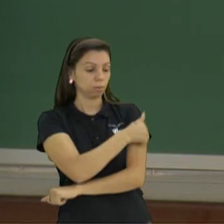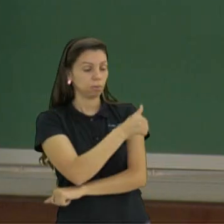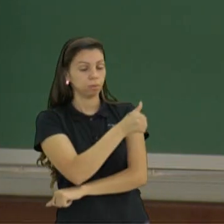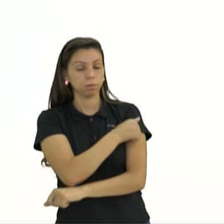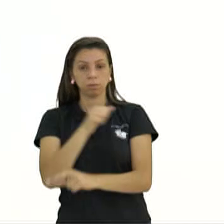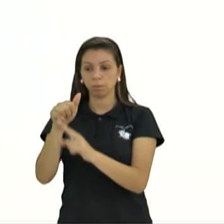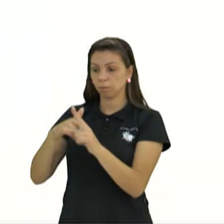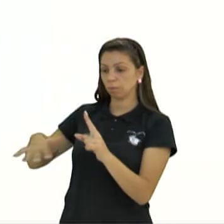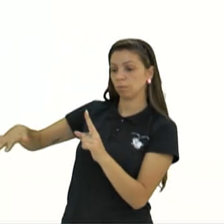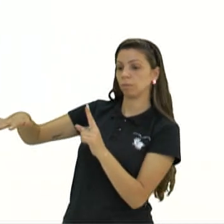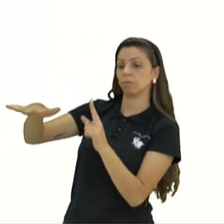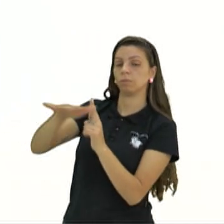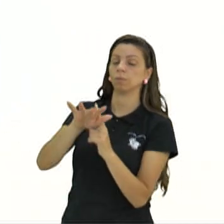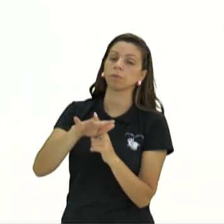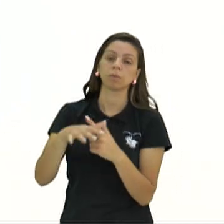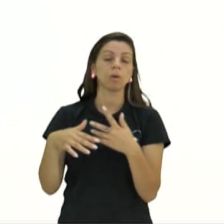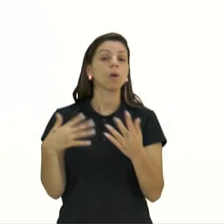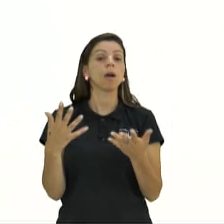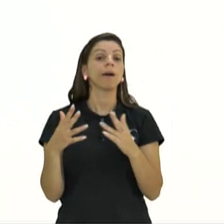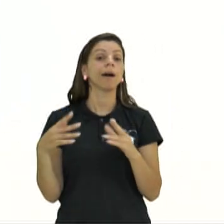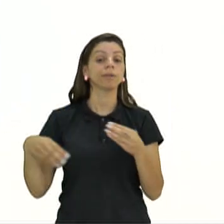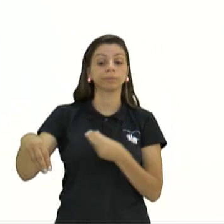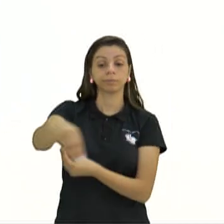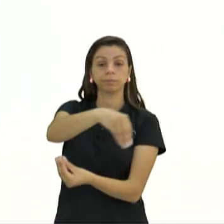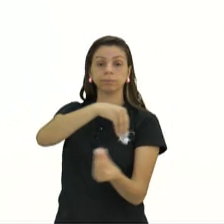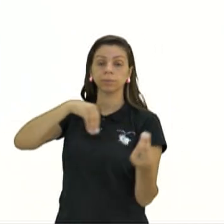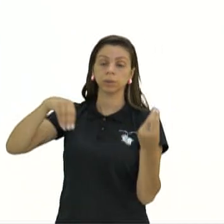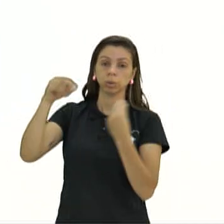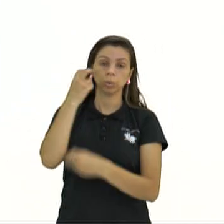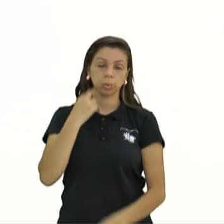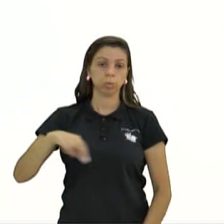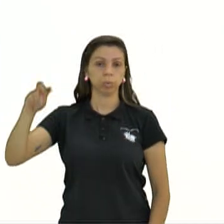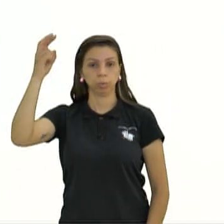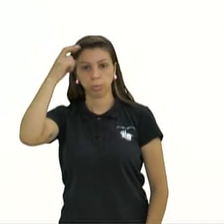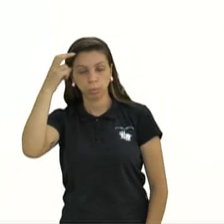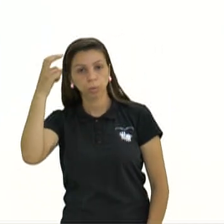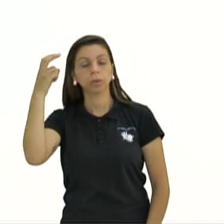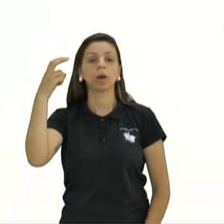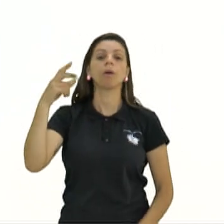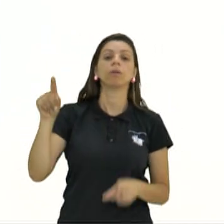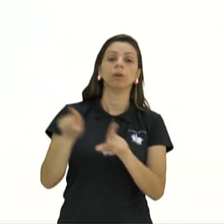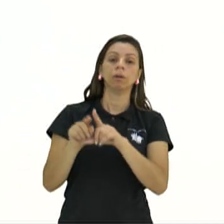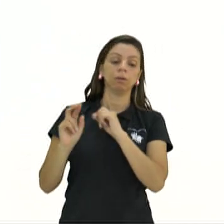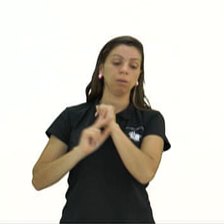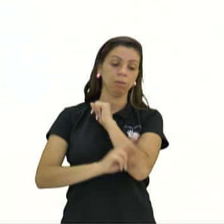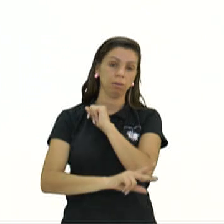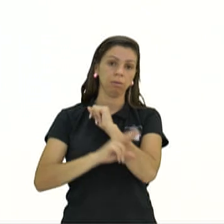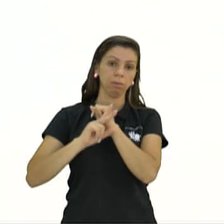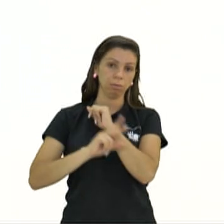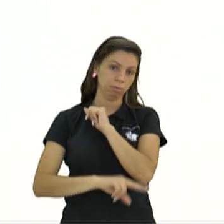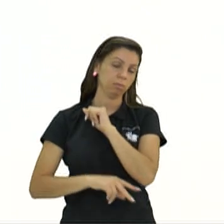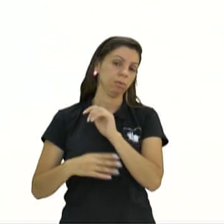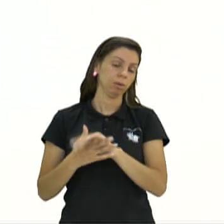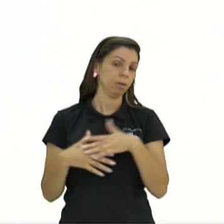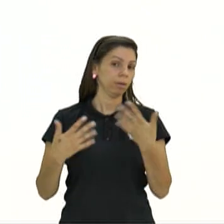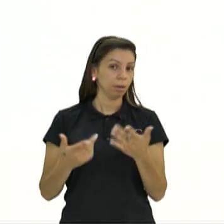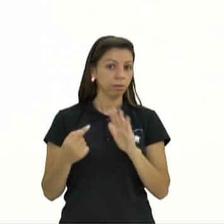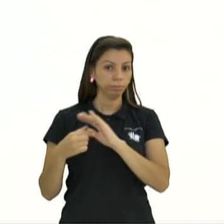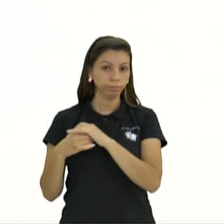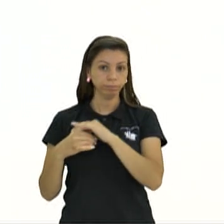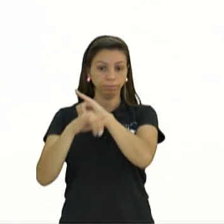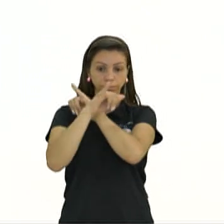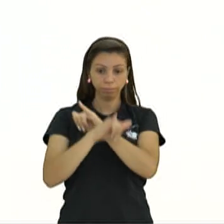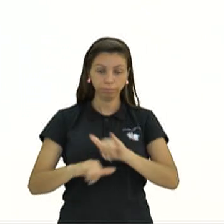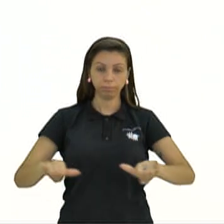comunidade em geral a miscigenação racial e cultural do nosso povo, passando a mensagem do quão rica é a